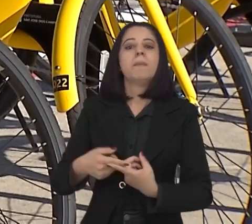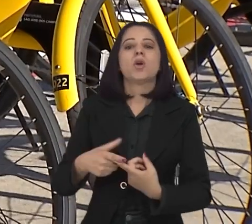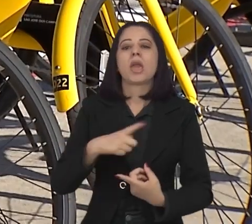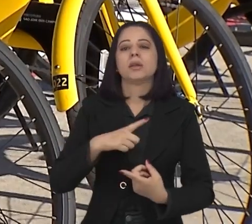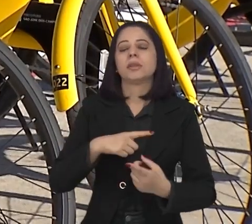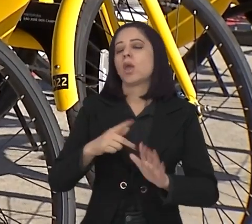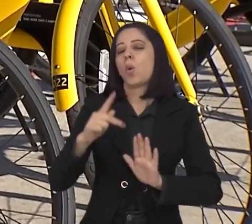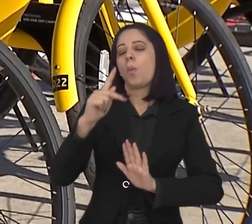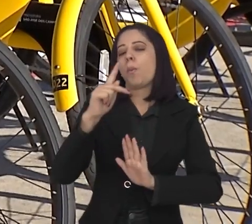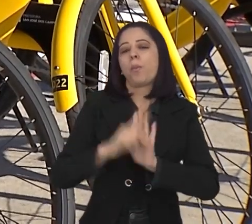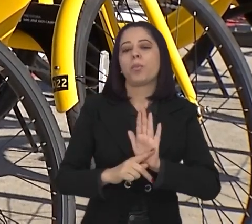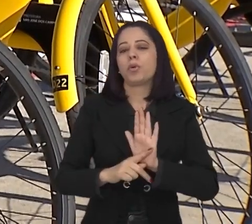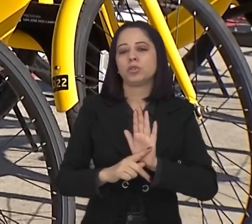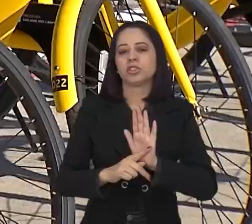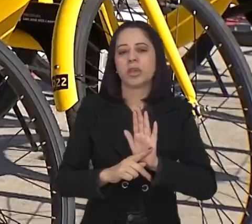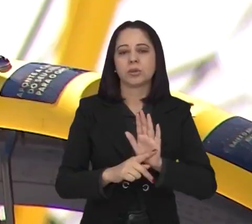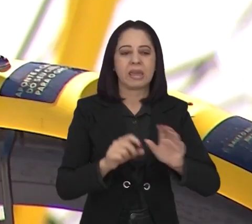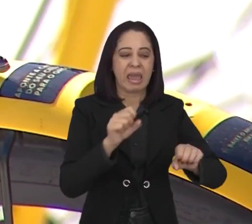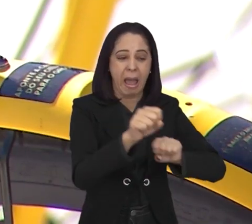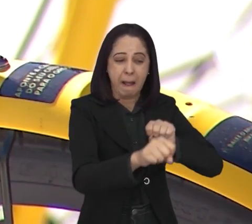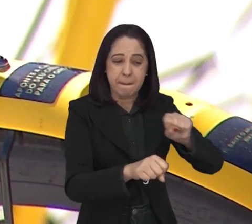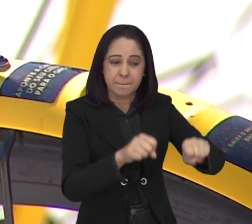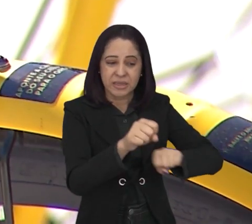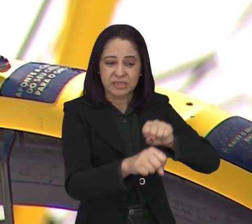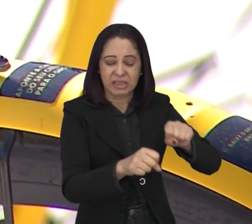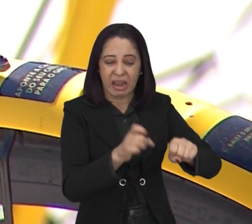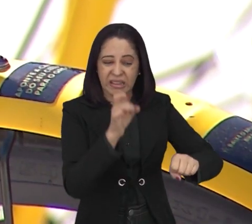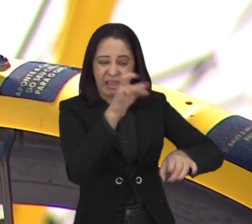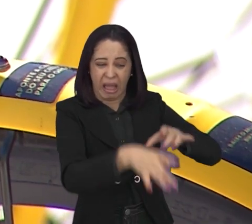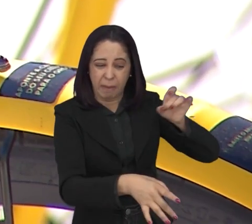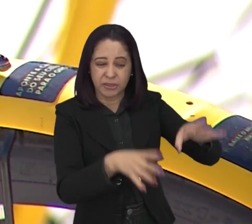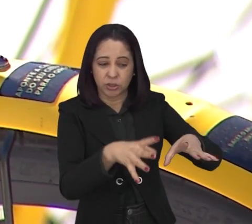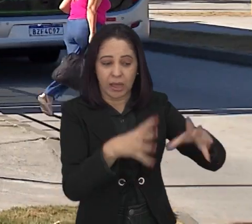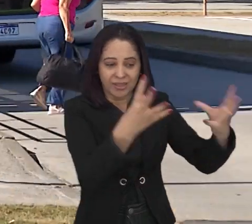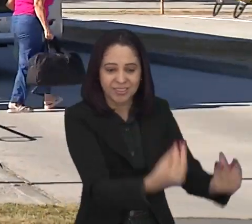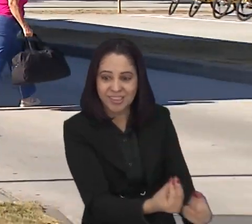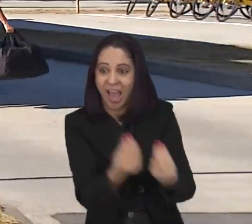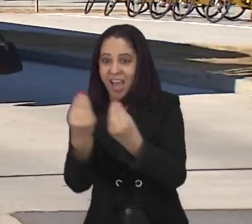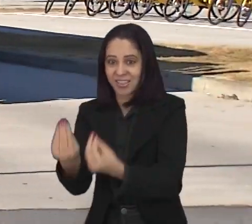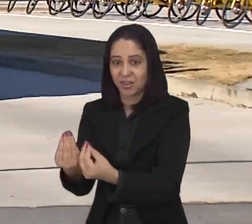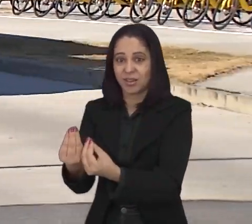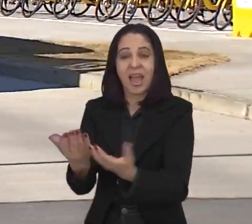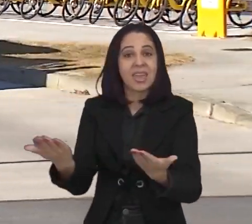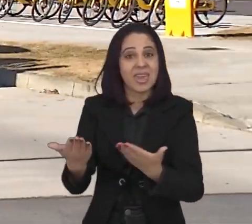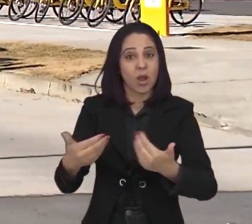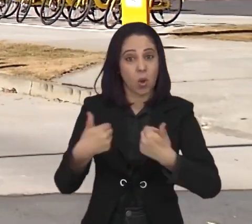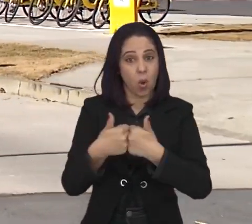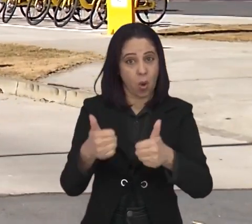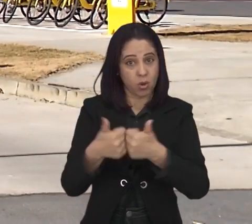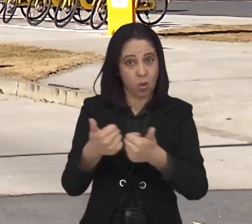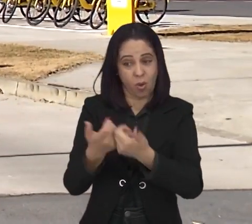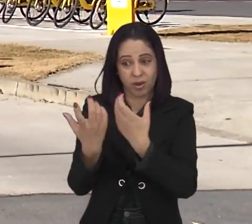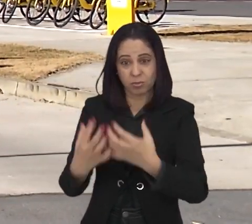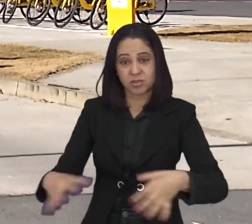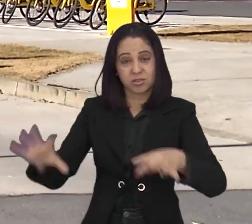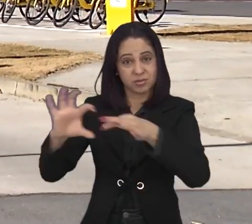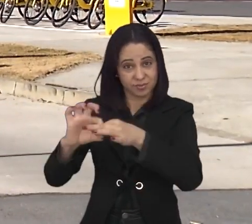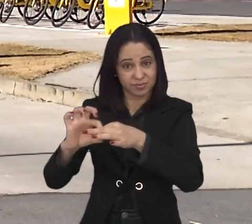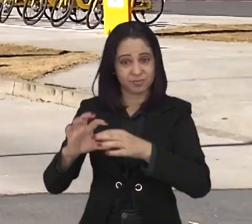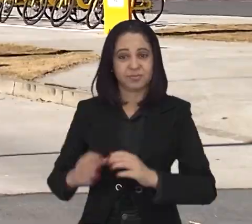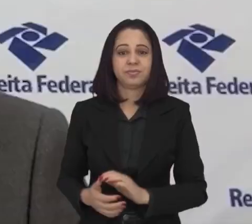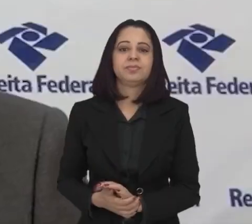do programa que destina mercadorias apreendidas para uso social e vão ser integradas ao transporte